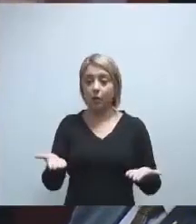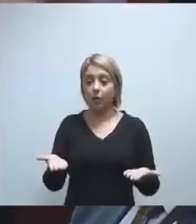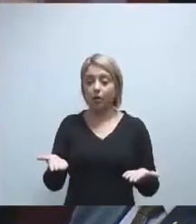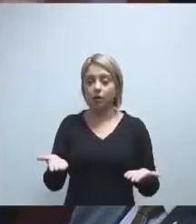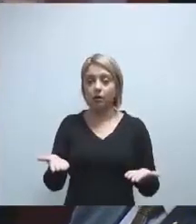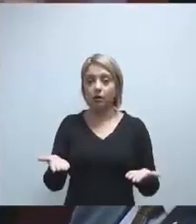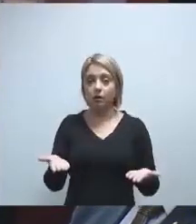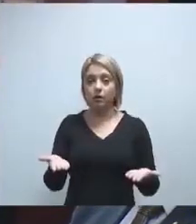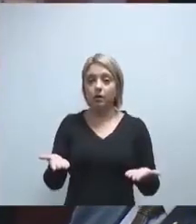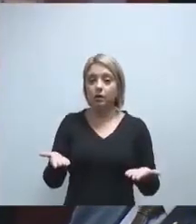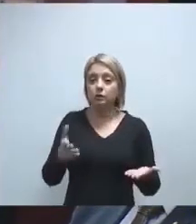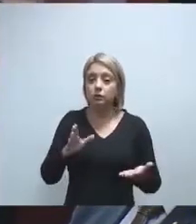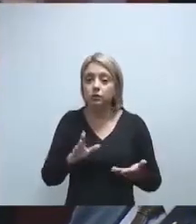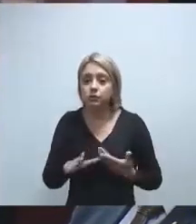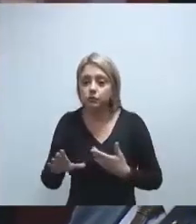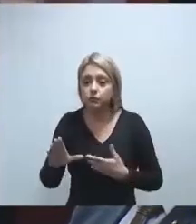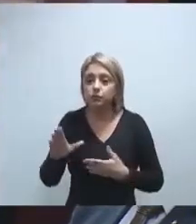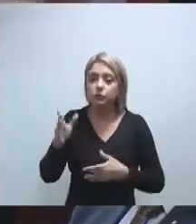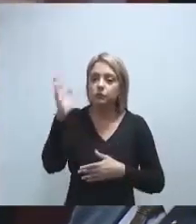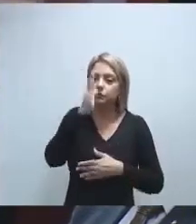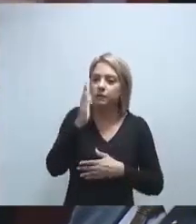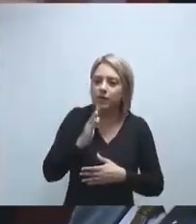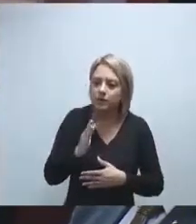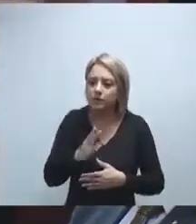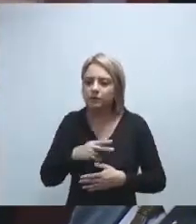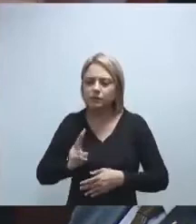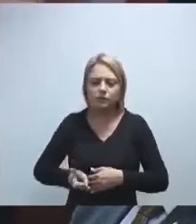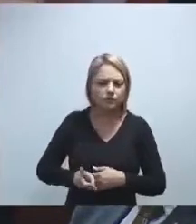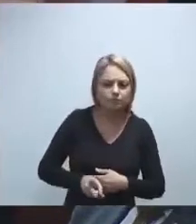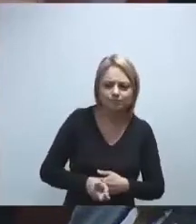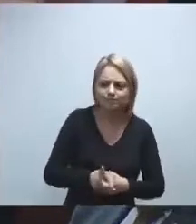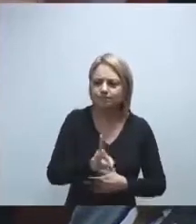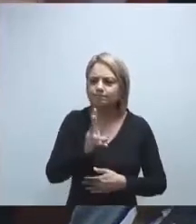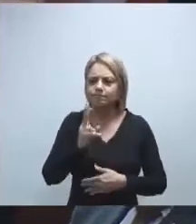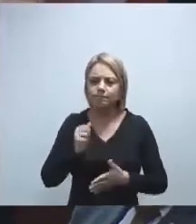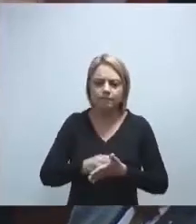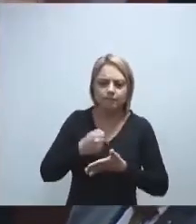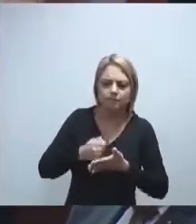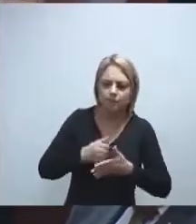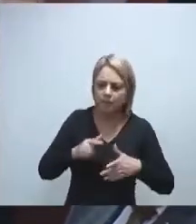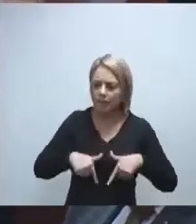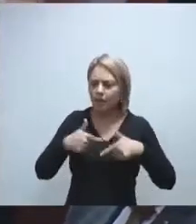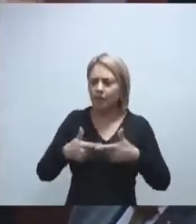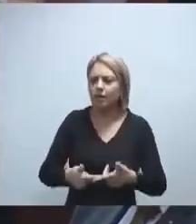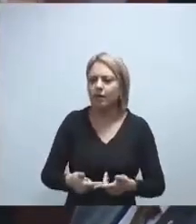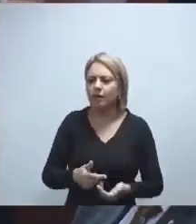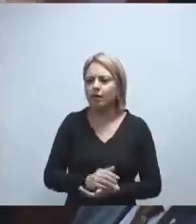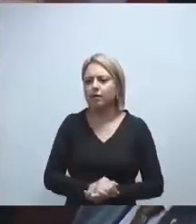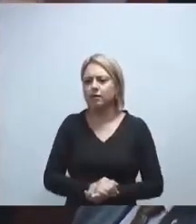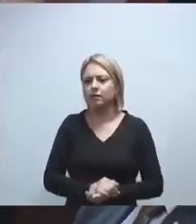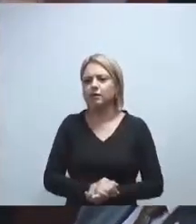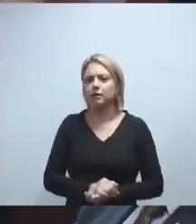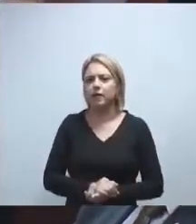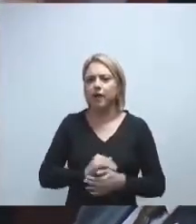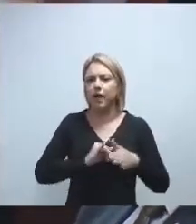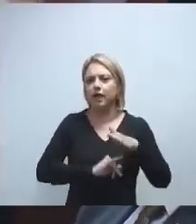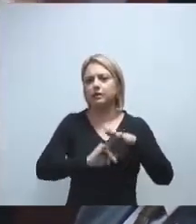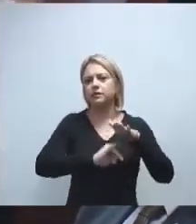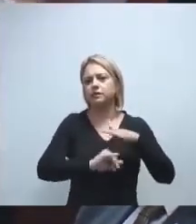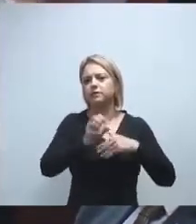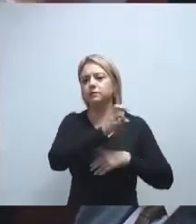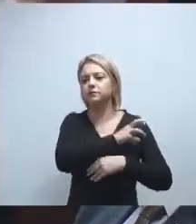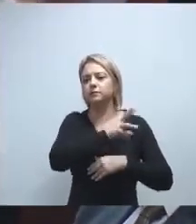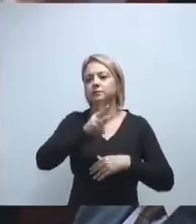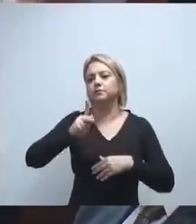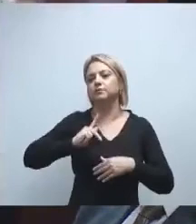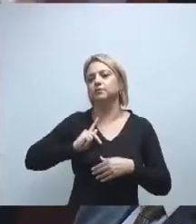de uma situação constante permanentes de combate à instituição que